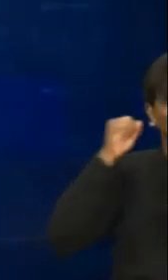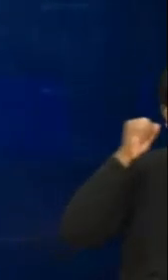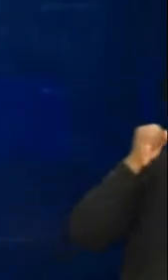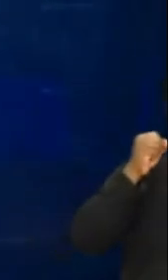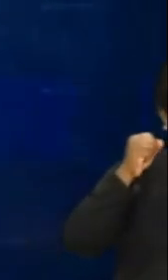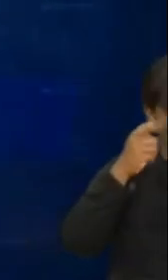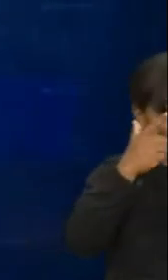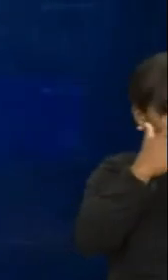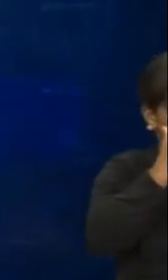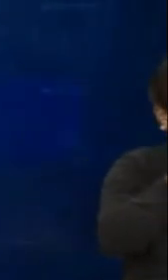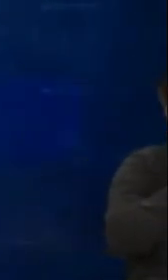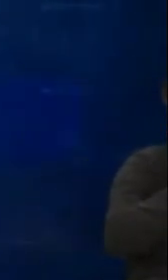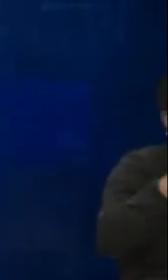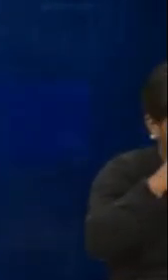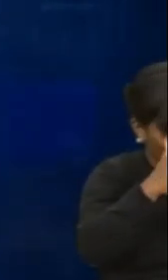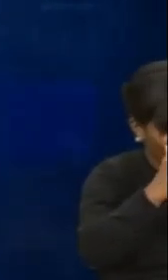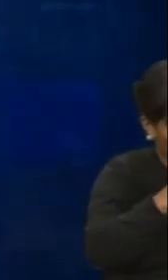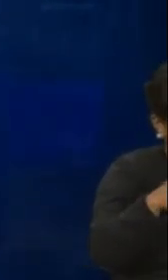Nunca se esqueça